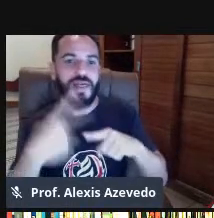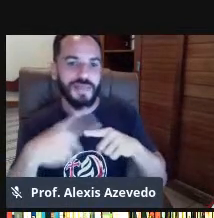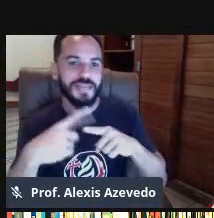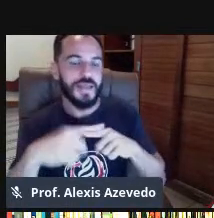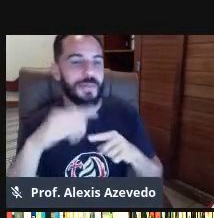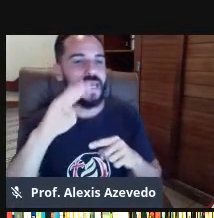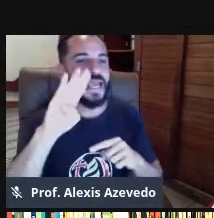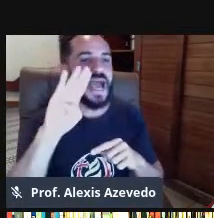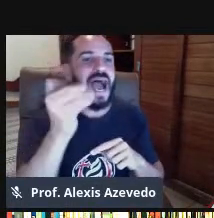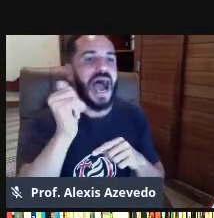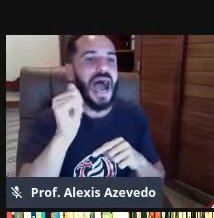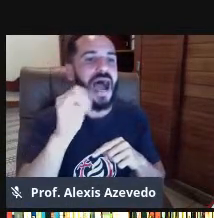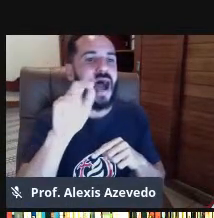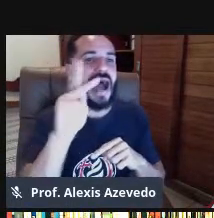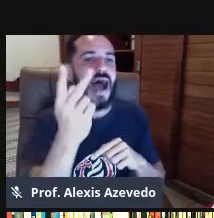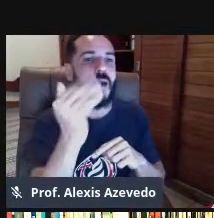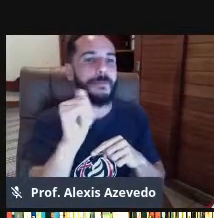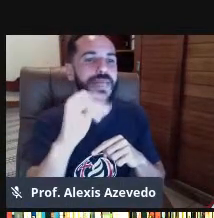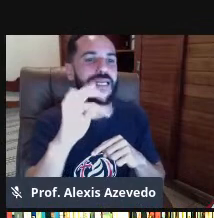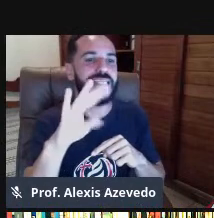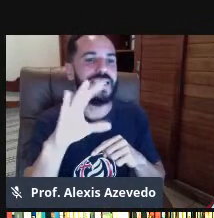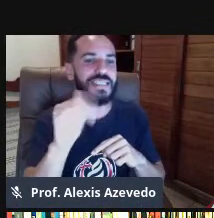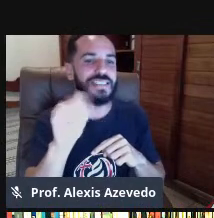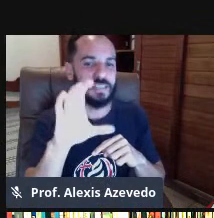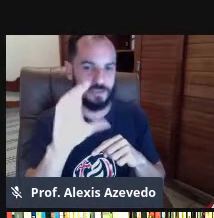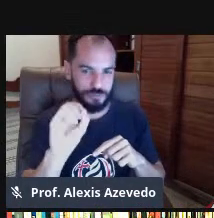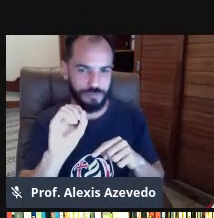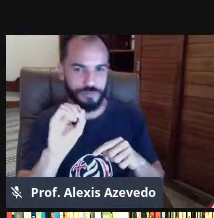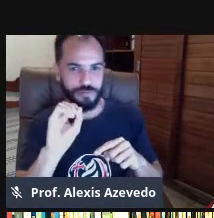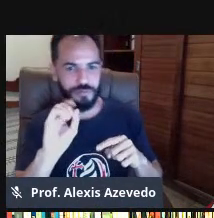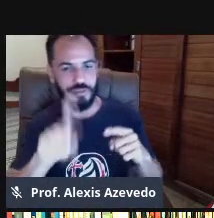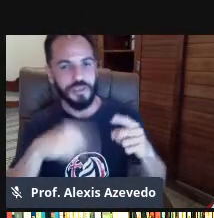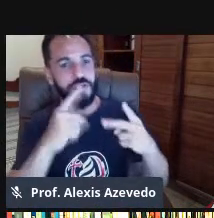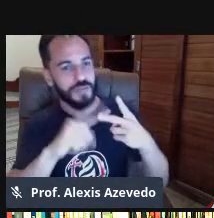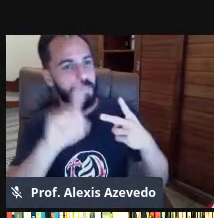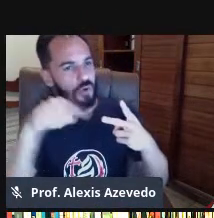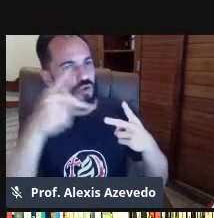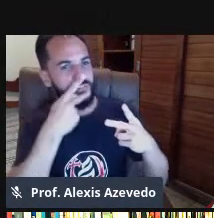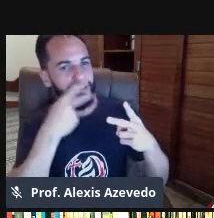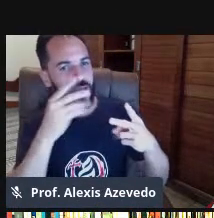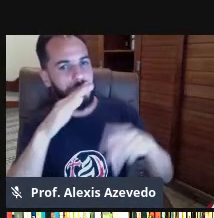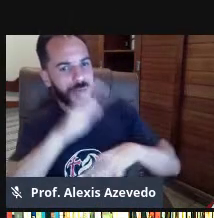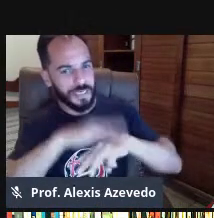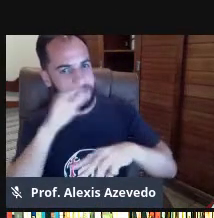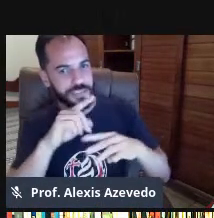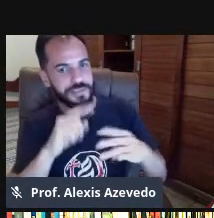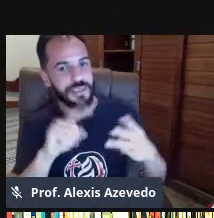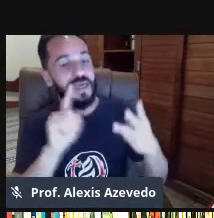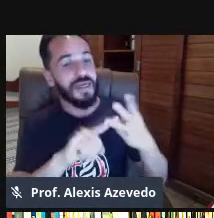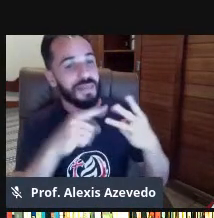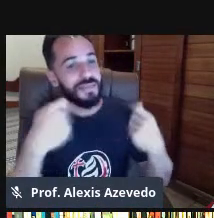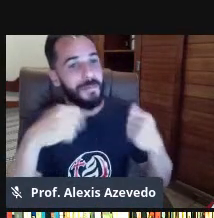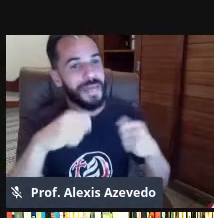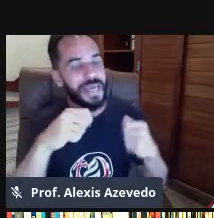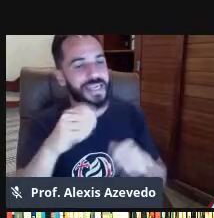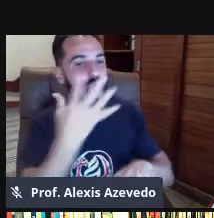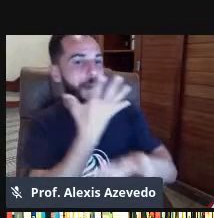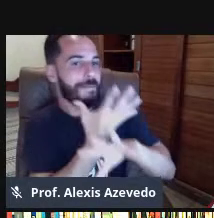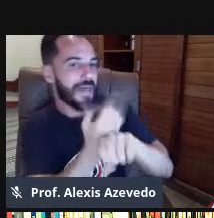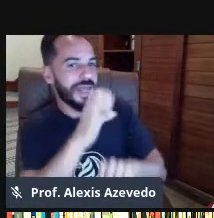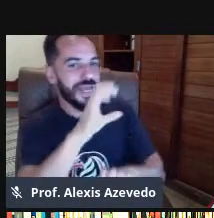que acompanha a habilitação, depois podemos falar um pouco dela, e temos a disciplina eletiva, que o estudante